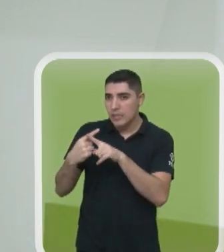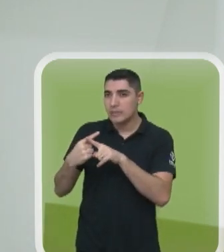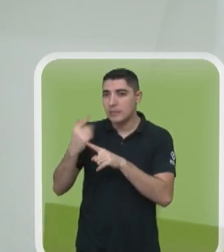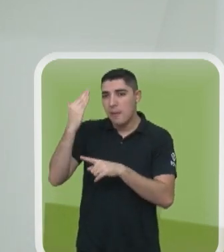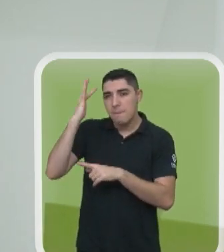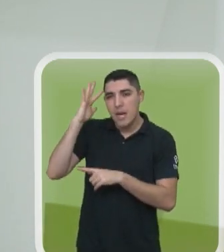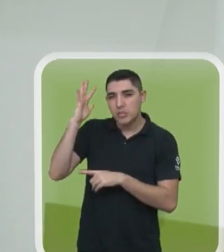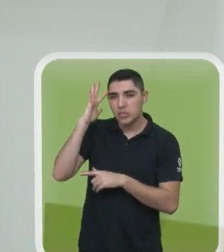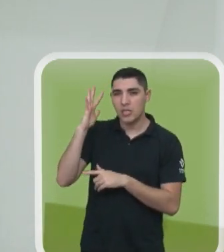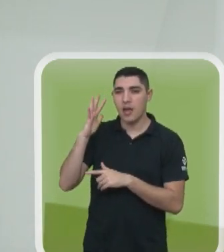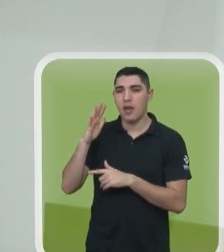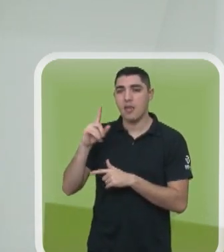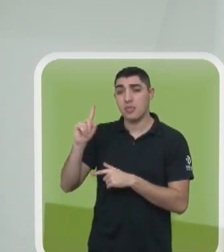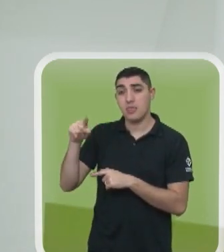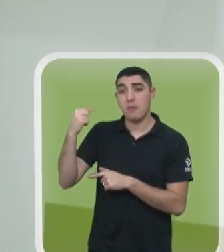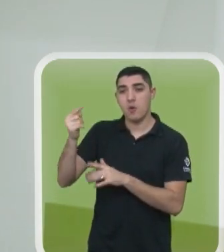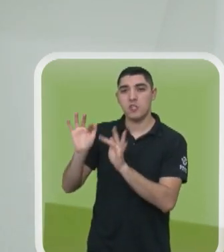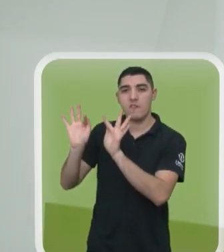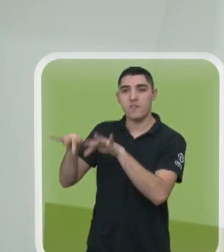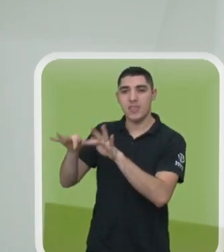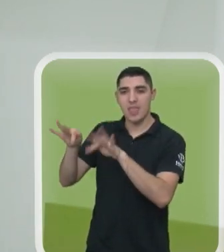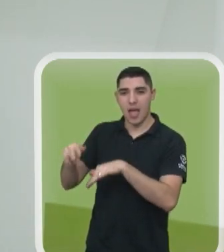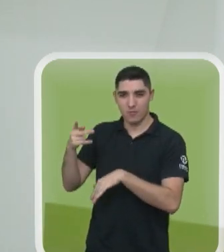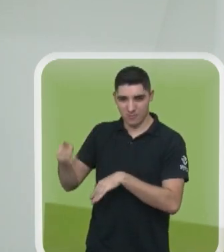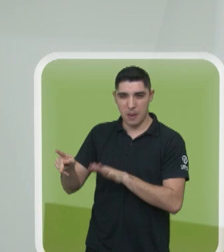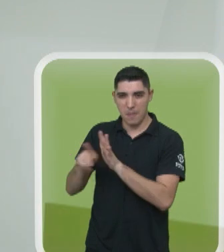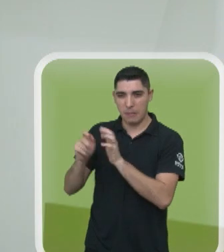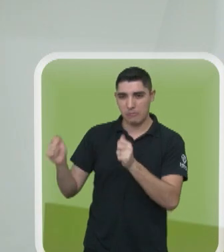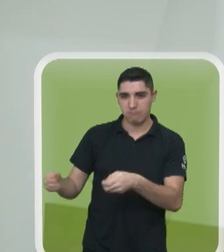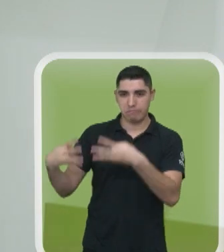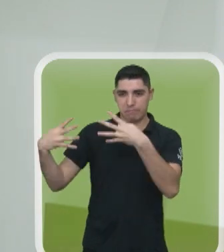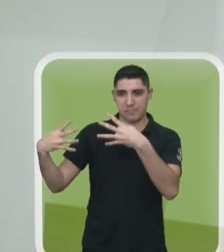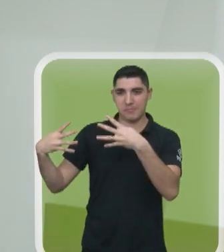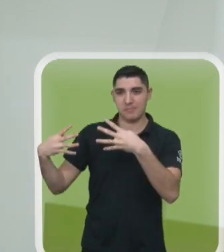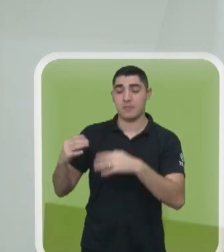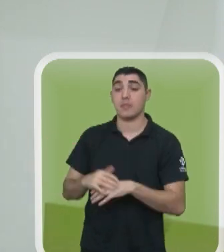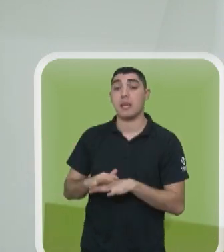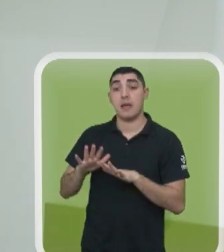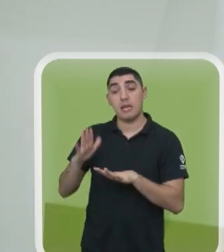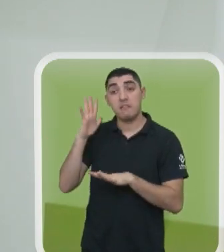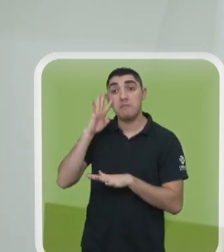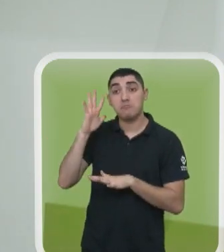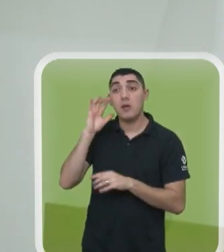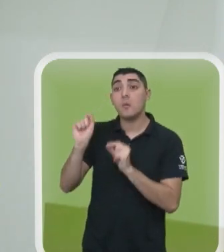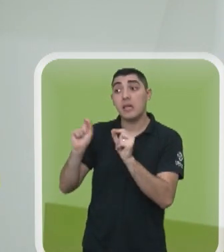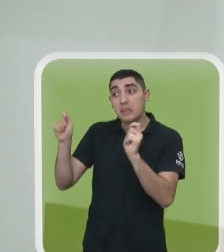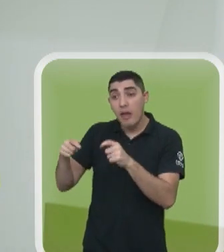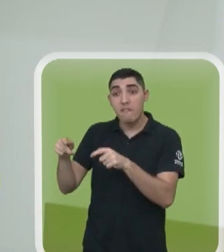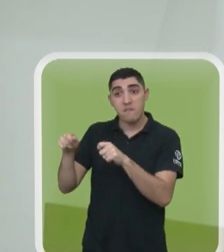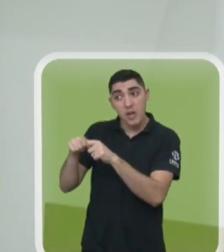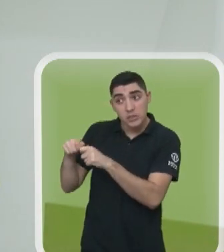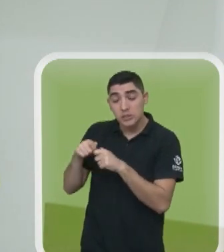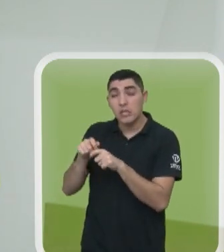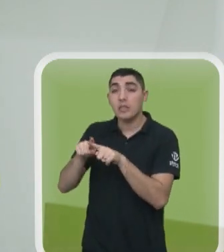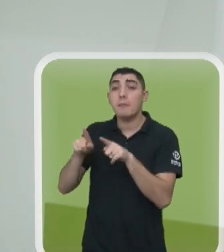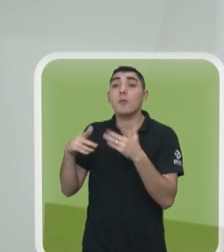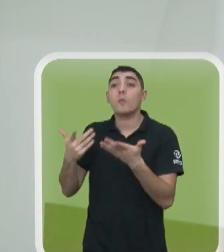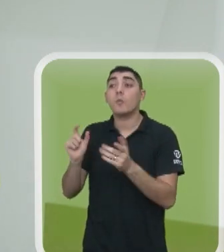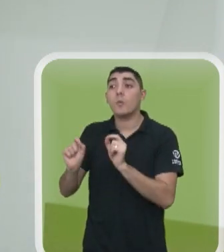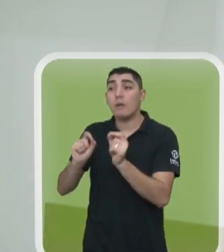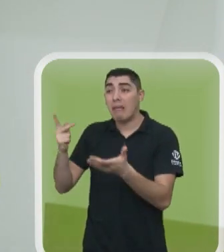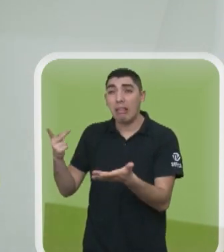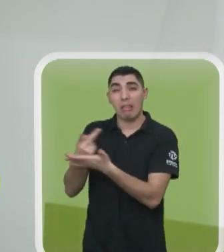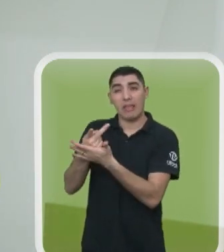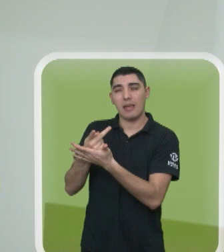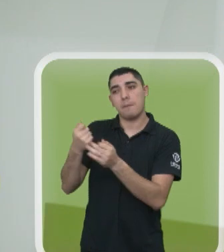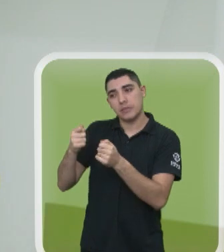para a fase final do campeonato, né, para o mata-mata. Então, ver o que dá para fazer, quais os erros que tem que consertar,